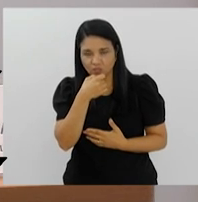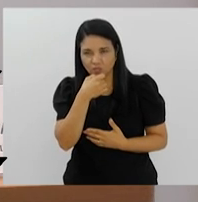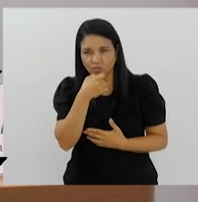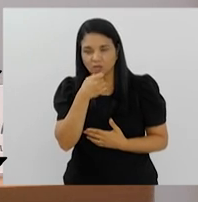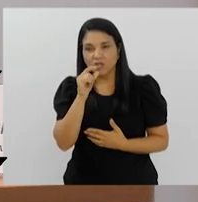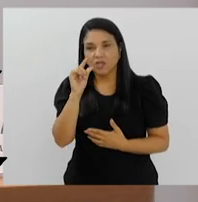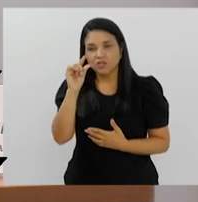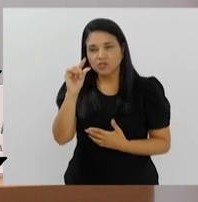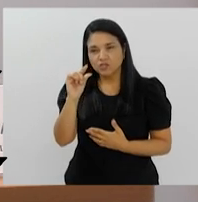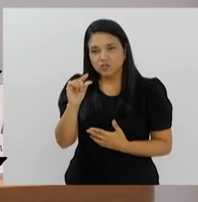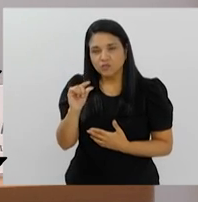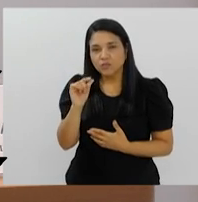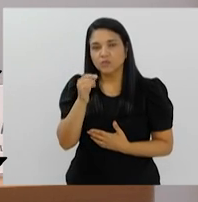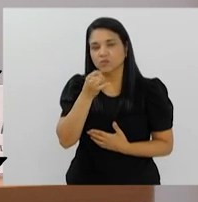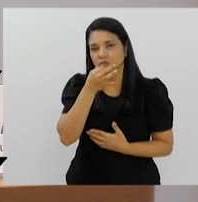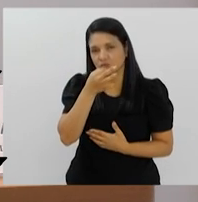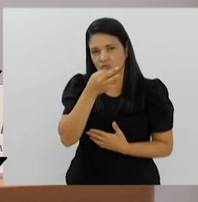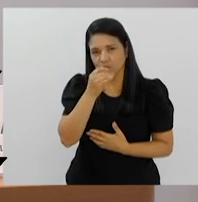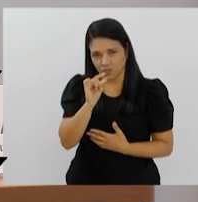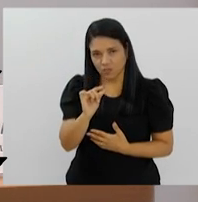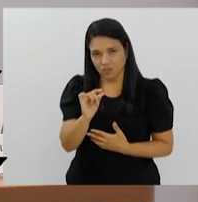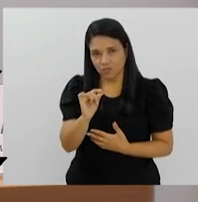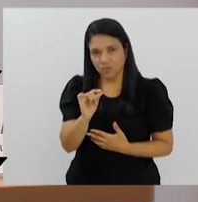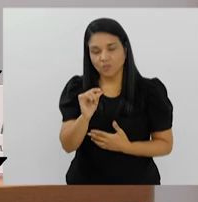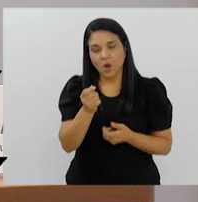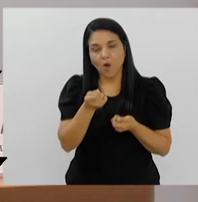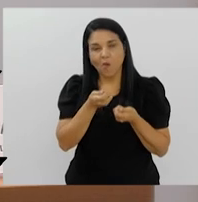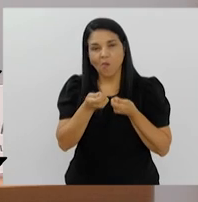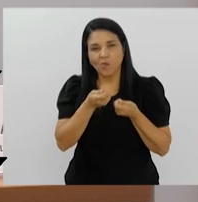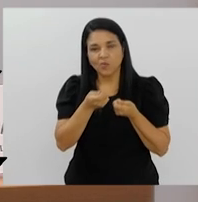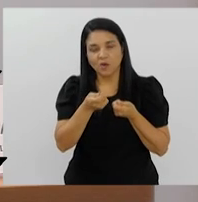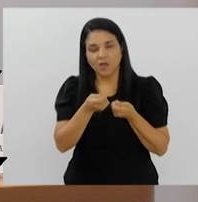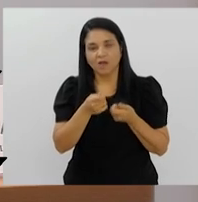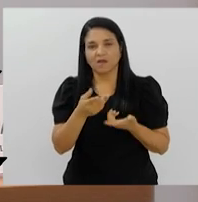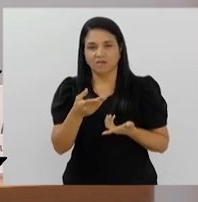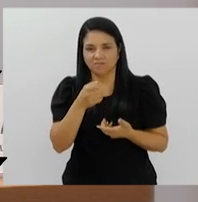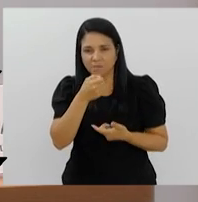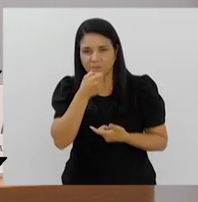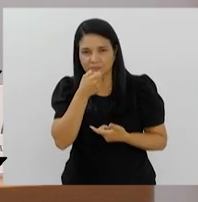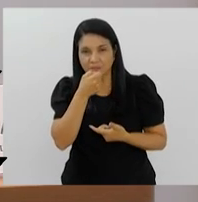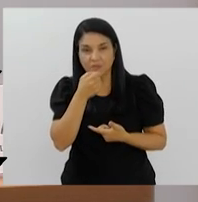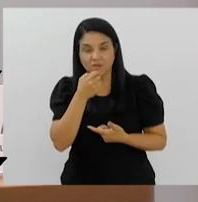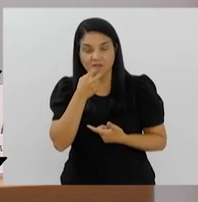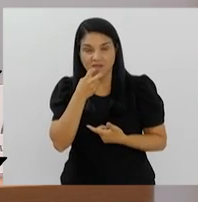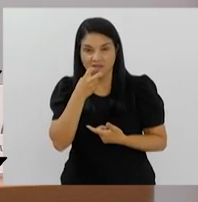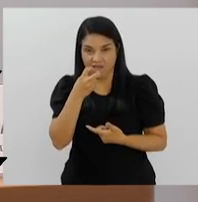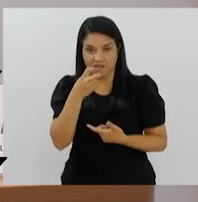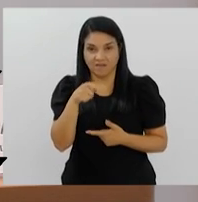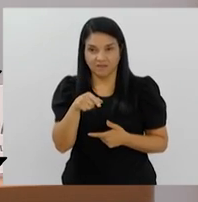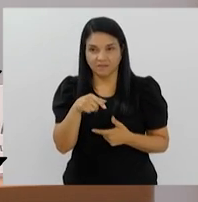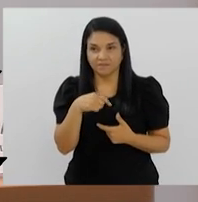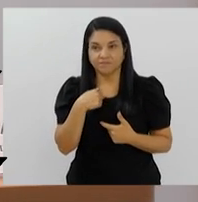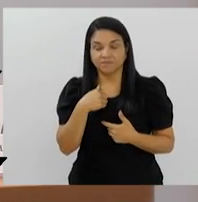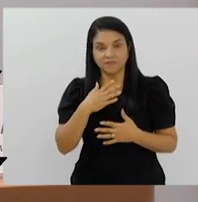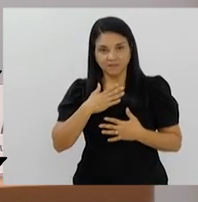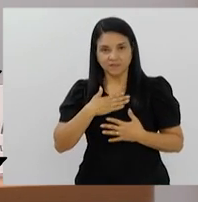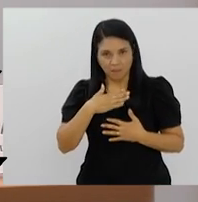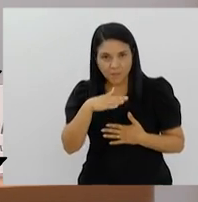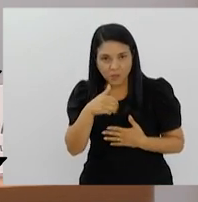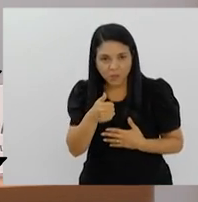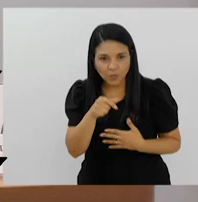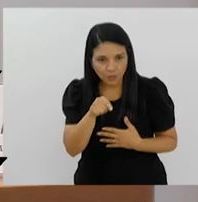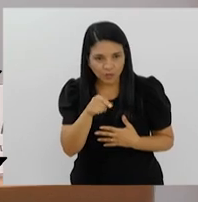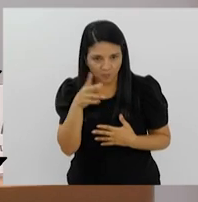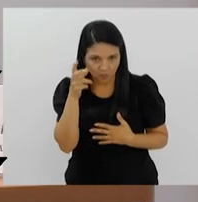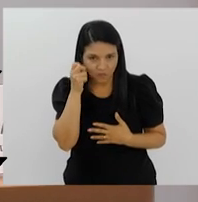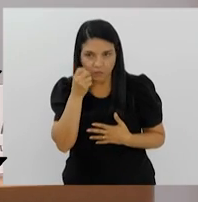o microfone só para controlar aí a microfonia por favor sei para mim melhorou para vocês Vocês estão